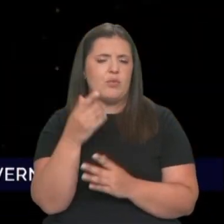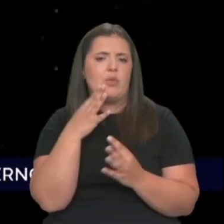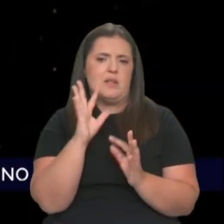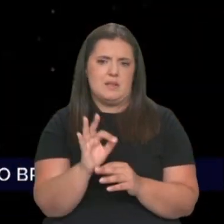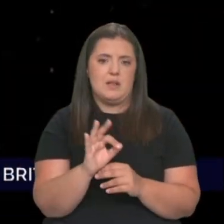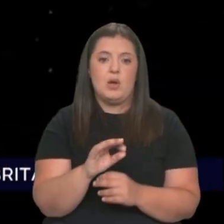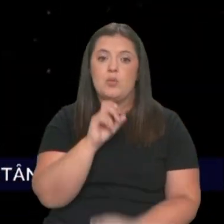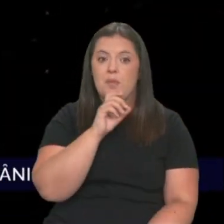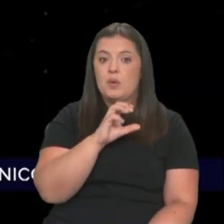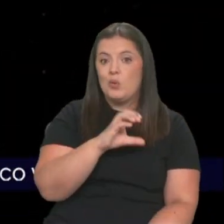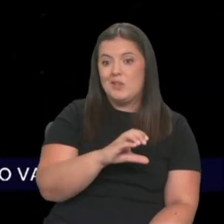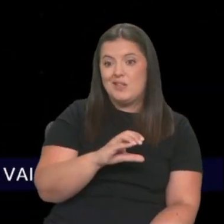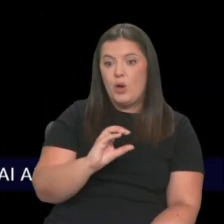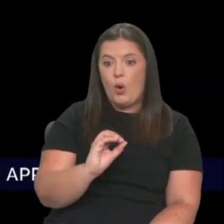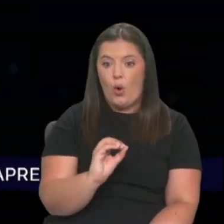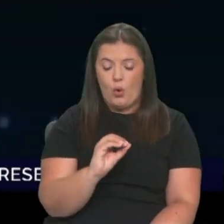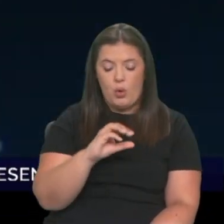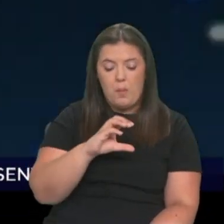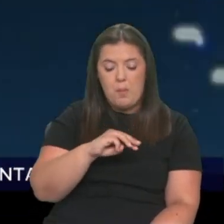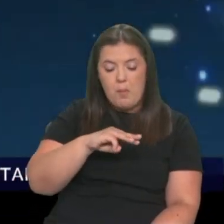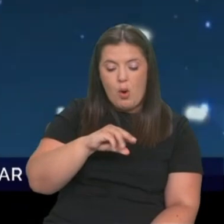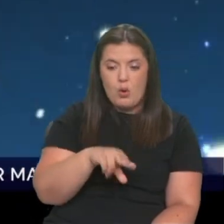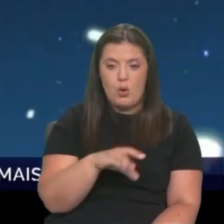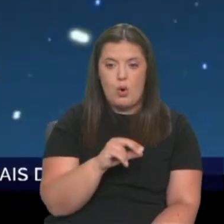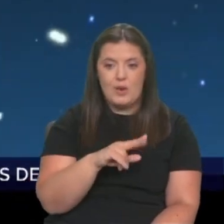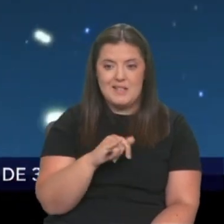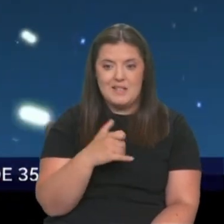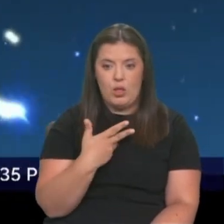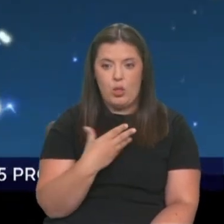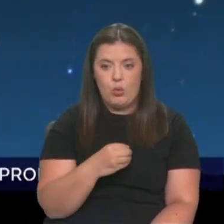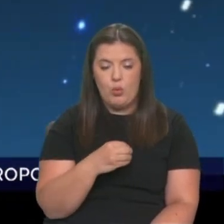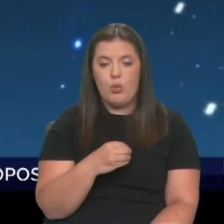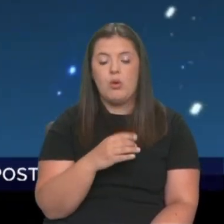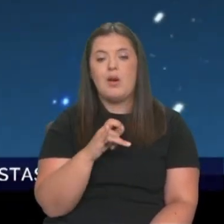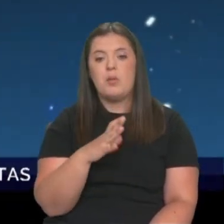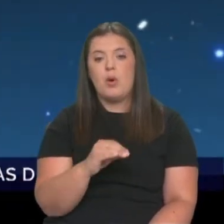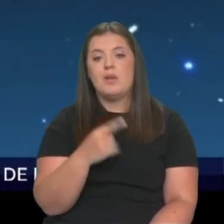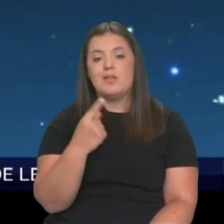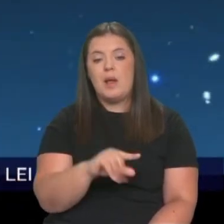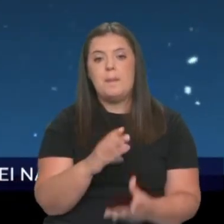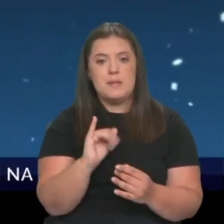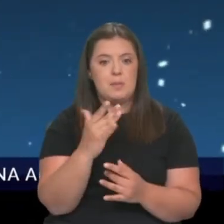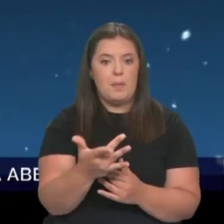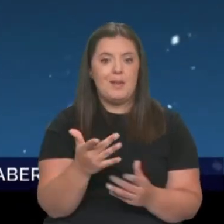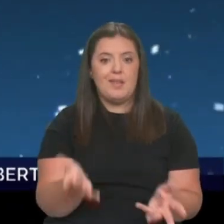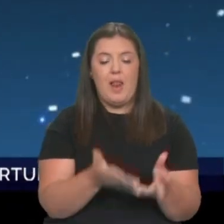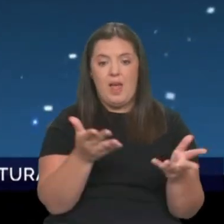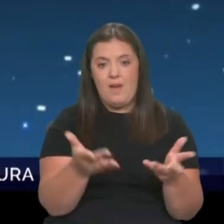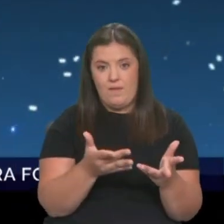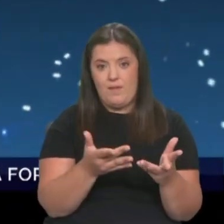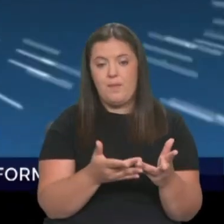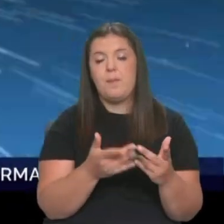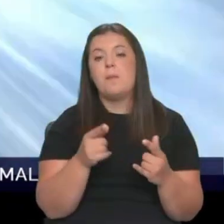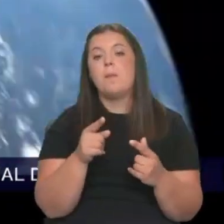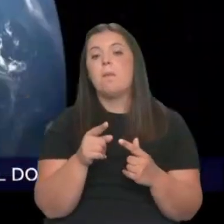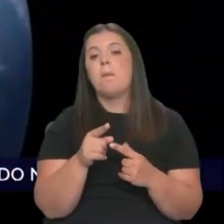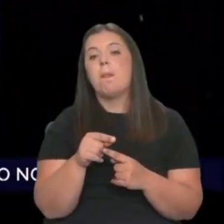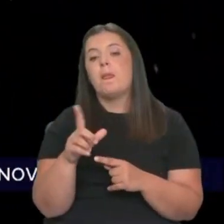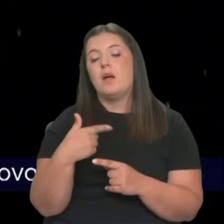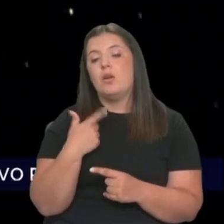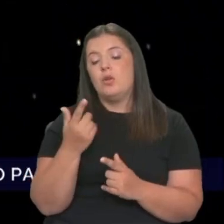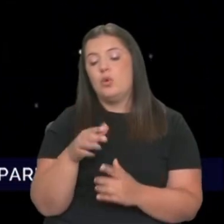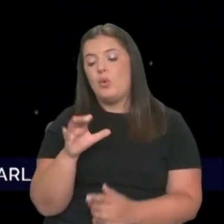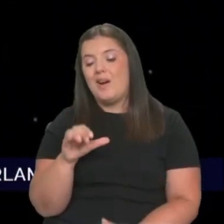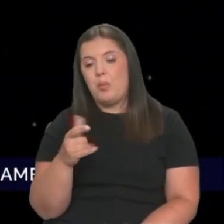o monóxido de carbono está repleto sobretudo de carbono leve, e o carbono pesado está precisamente no